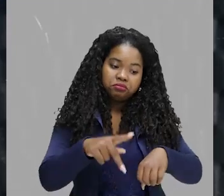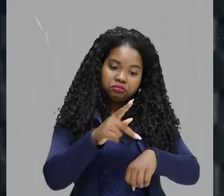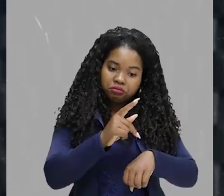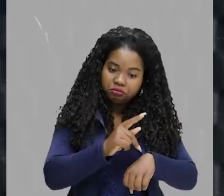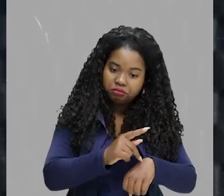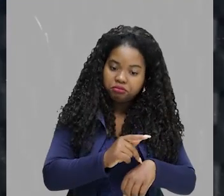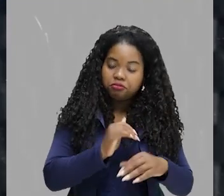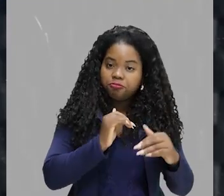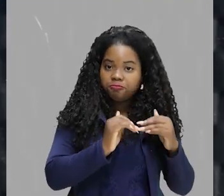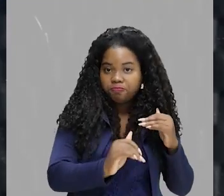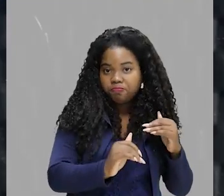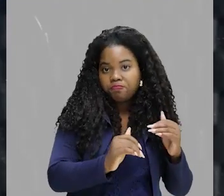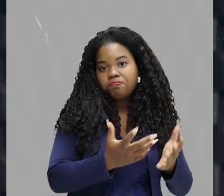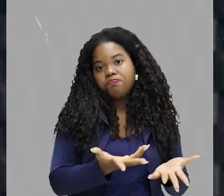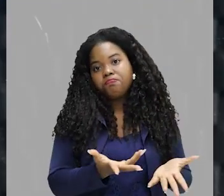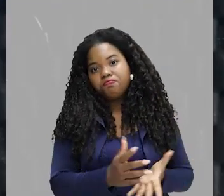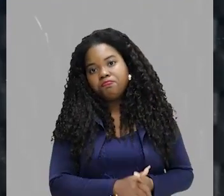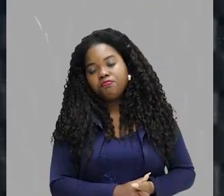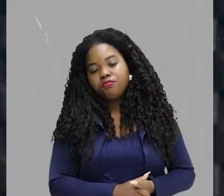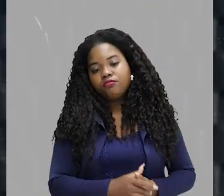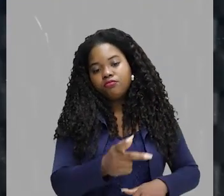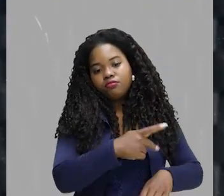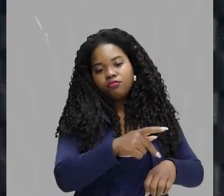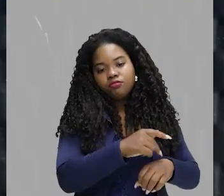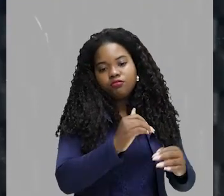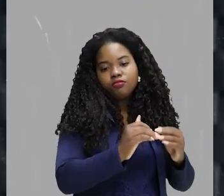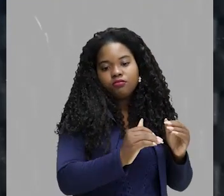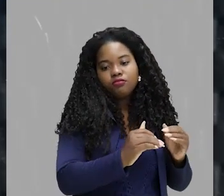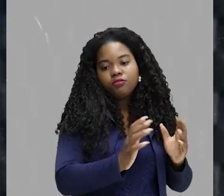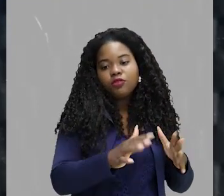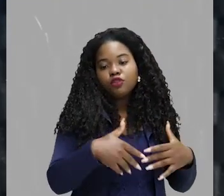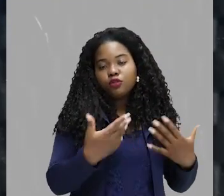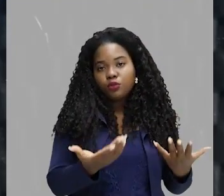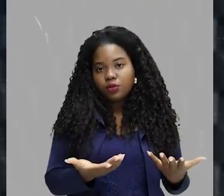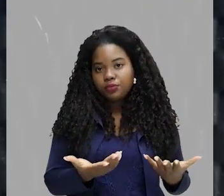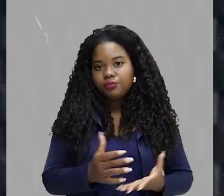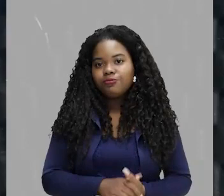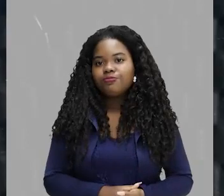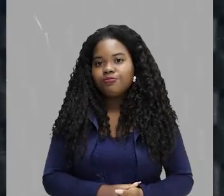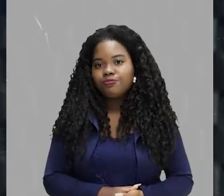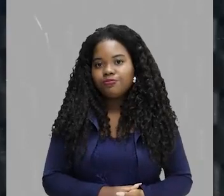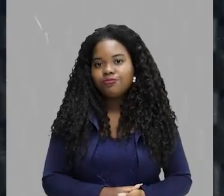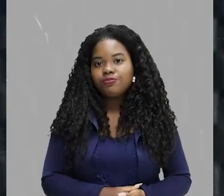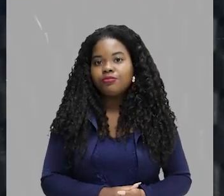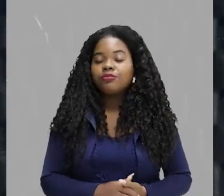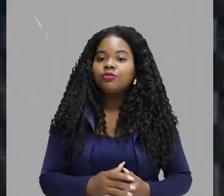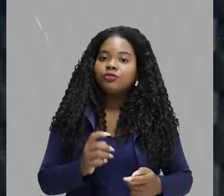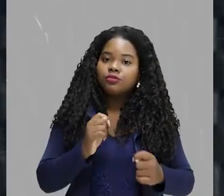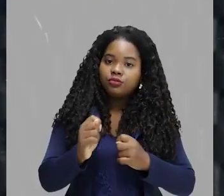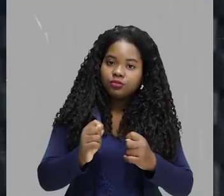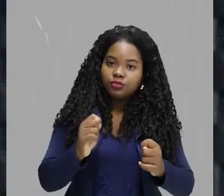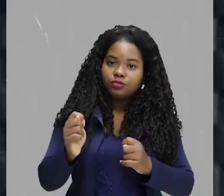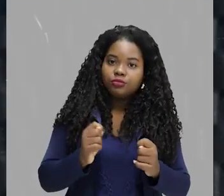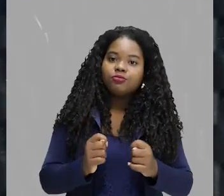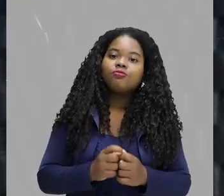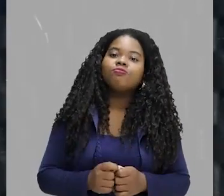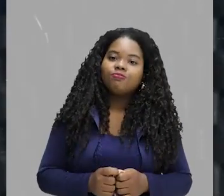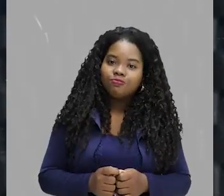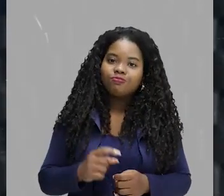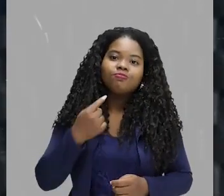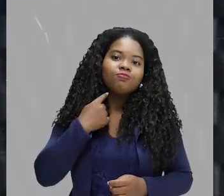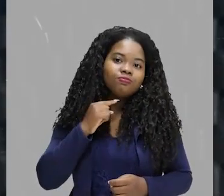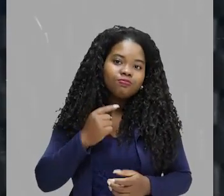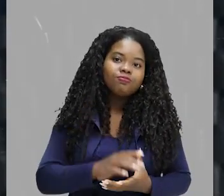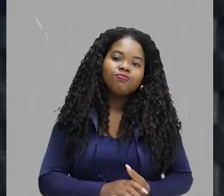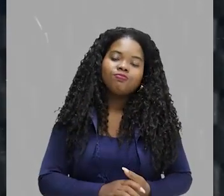isso. E os países que discordaram foram, sabe quais? Aqueles que economicamente mais poluem, inclusive